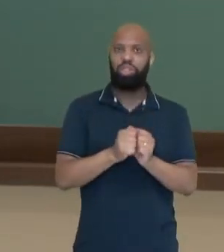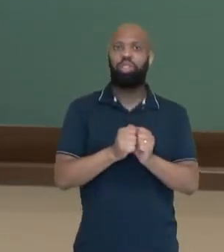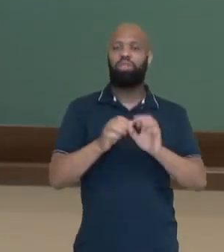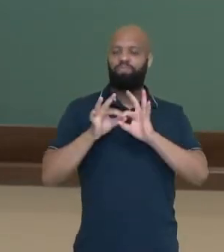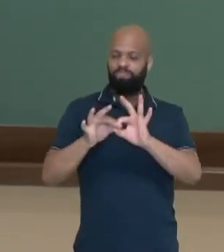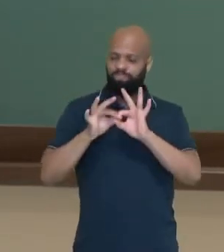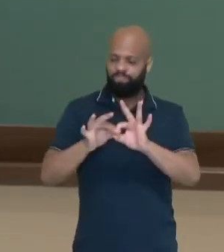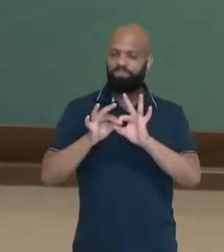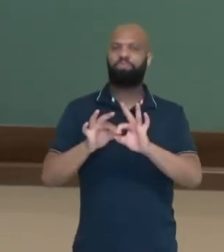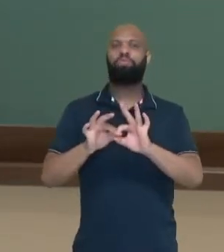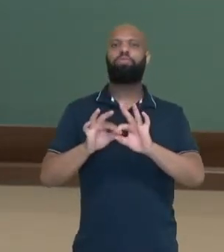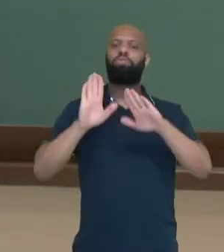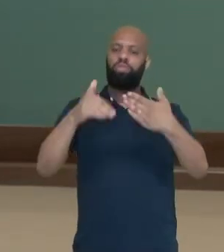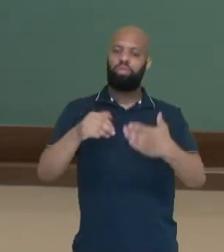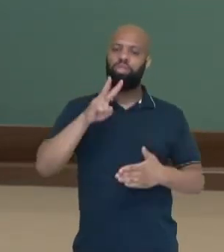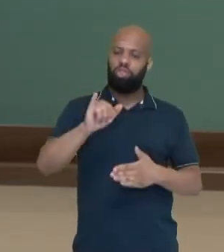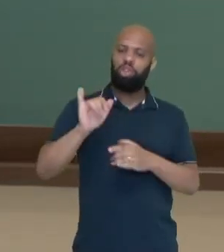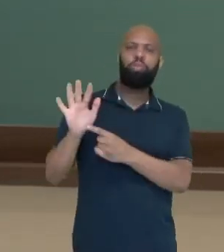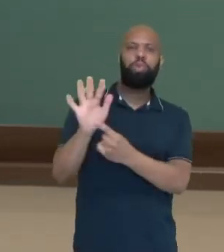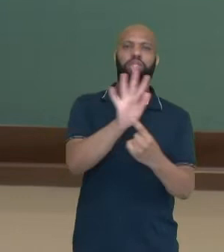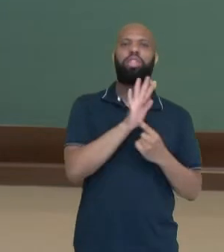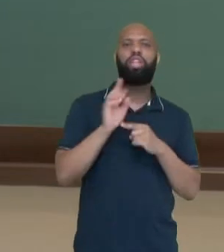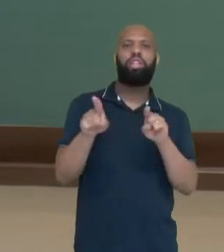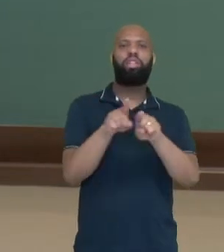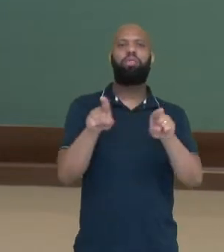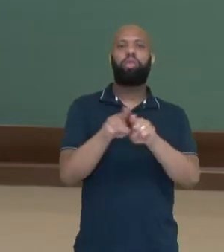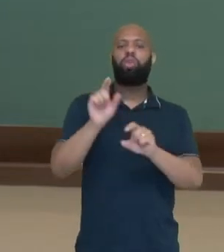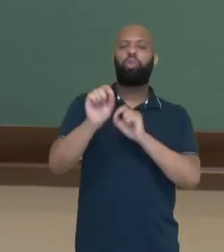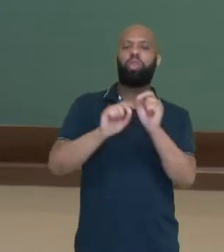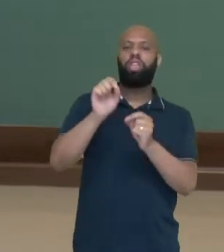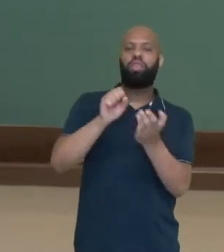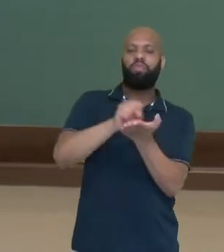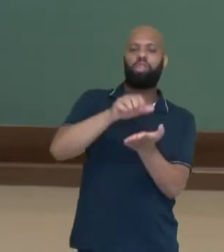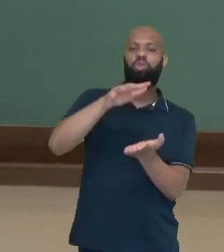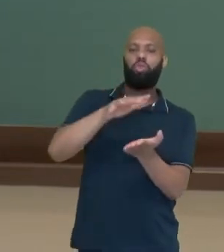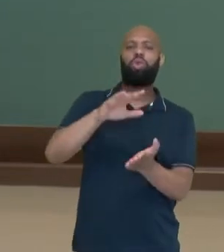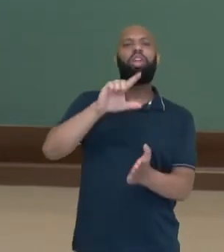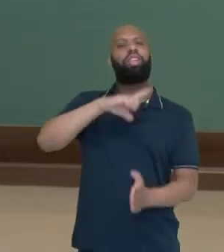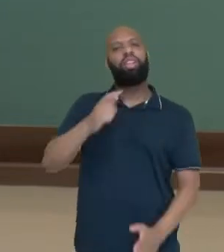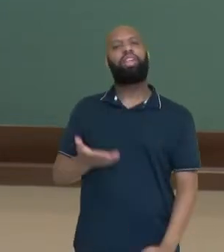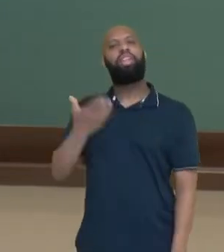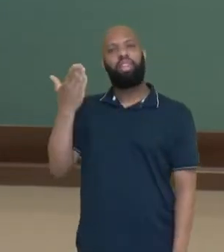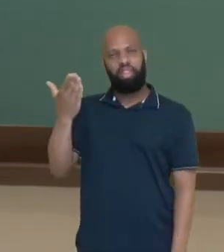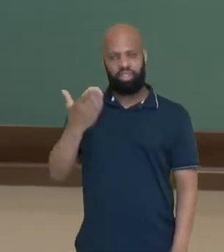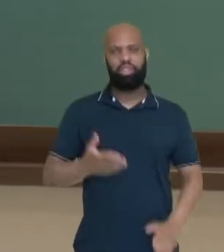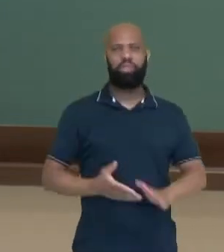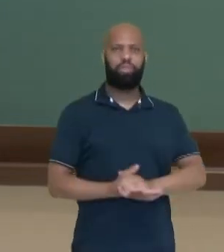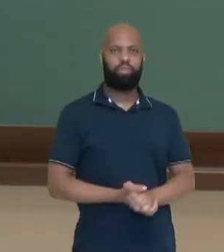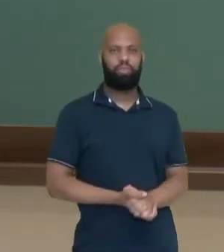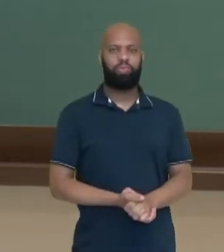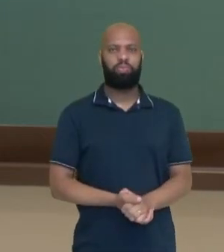covalentes ou moleculares e ela vai mostrar as figuras geométricas que esses compostos assumem.